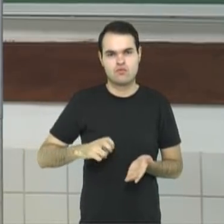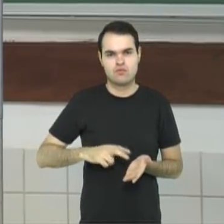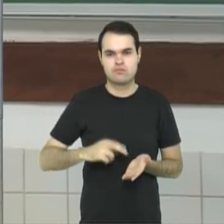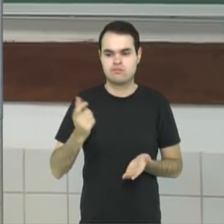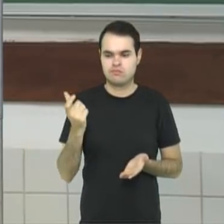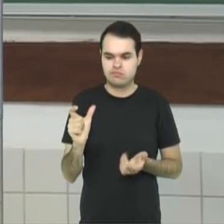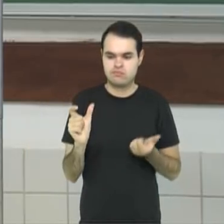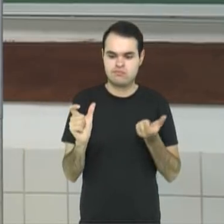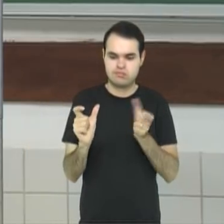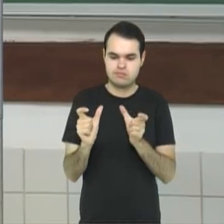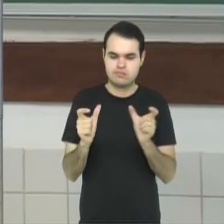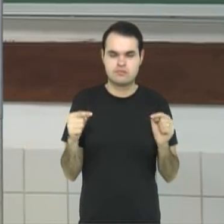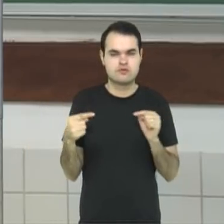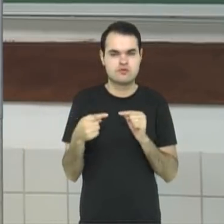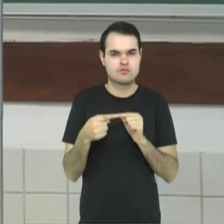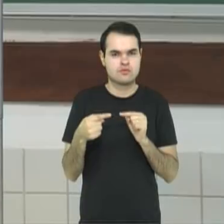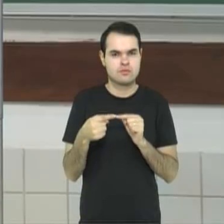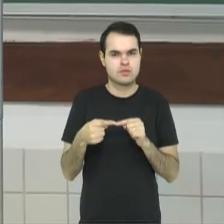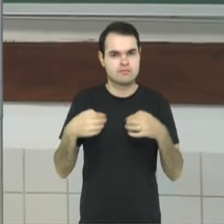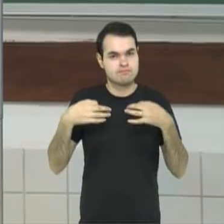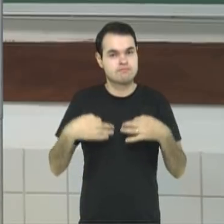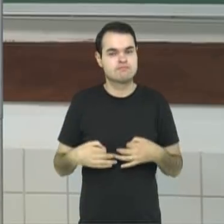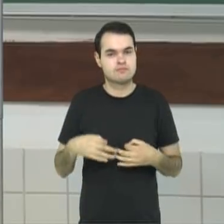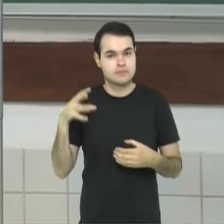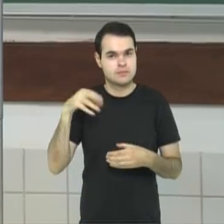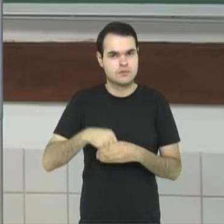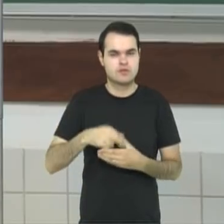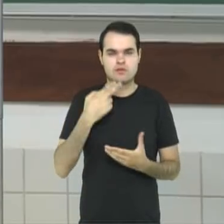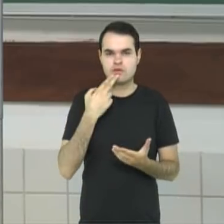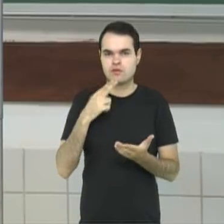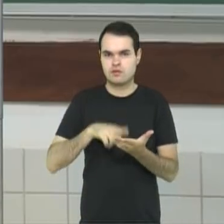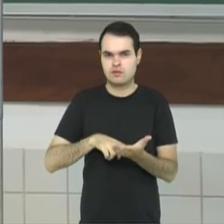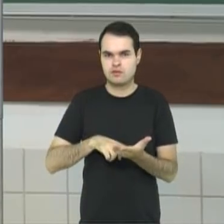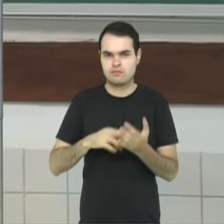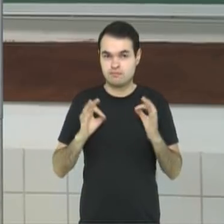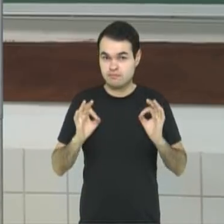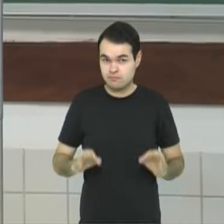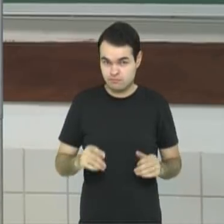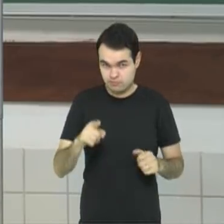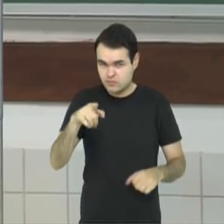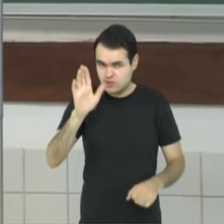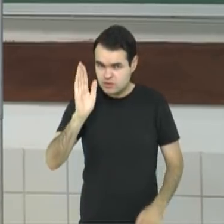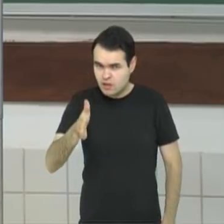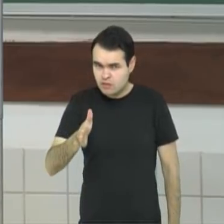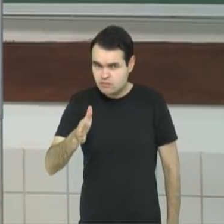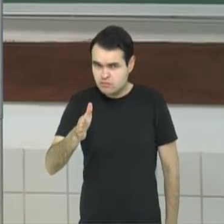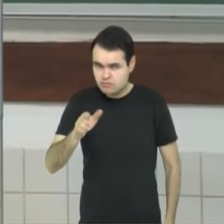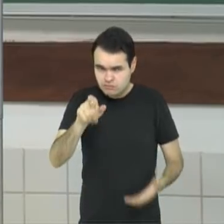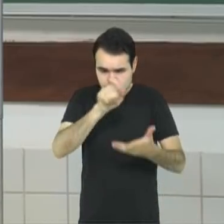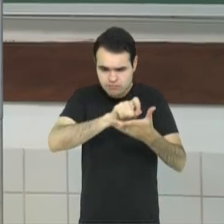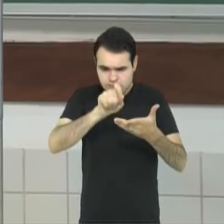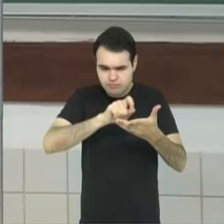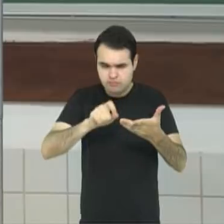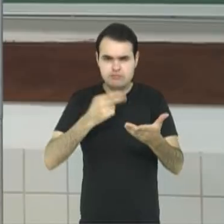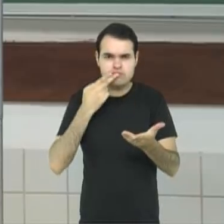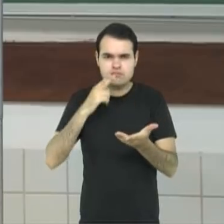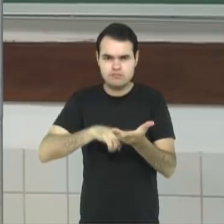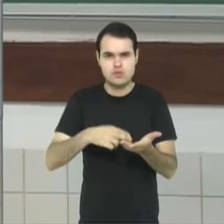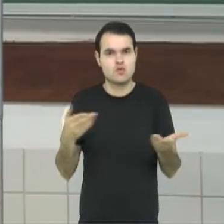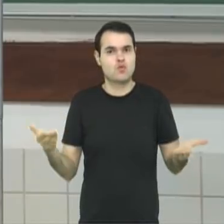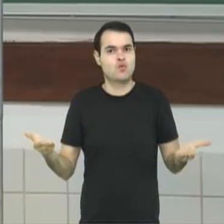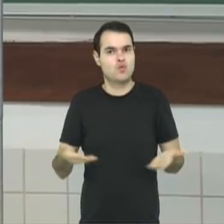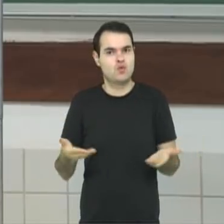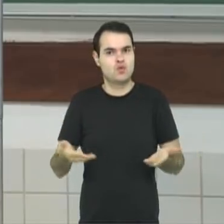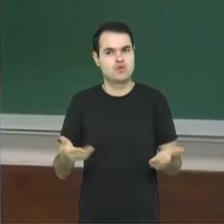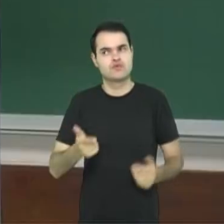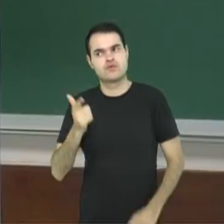vão compor essa mensagem que vai estar lá na carta, certo? Vocês, será que já escreveram alguma carta? Né? Hoje em dia as pessoas têm